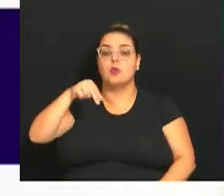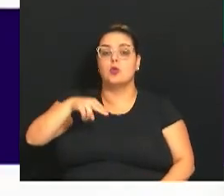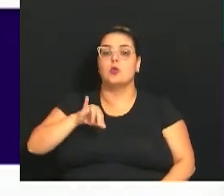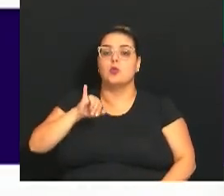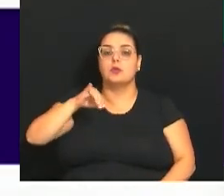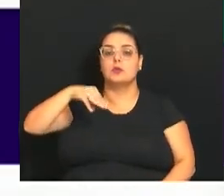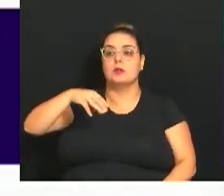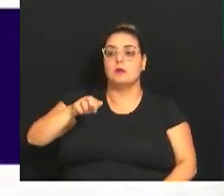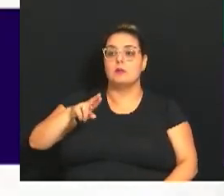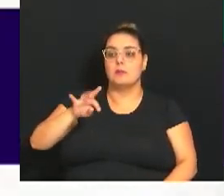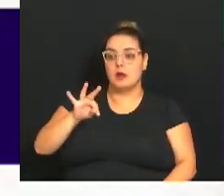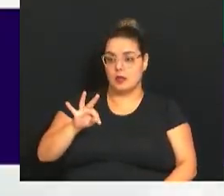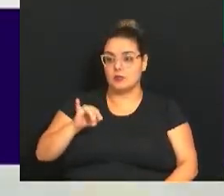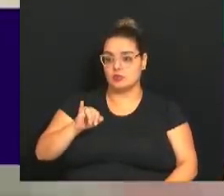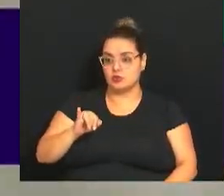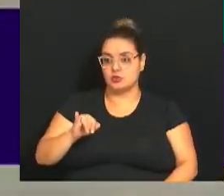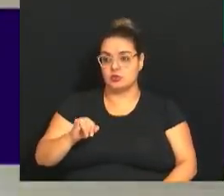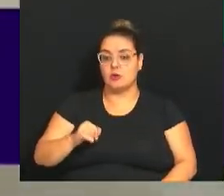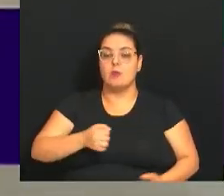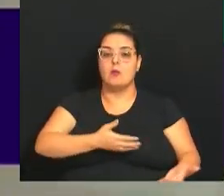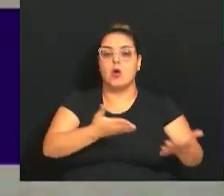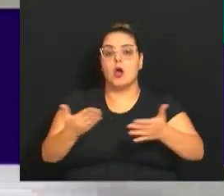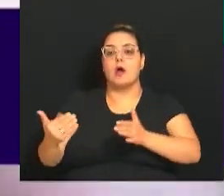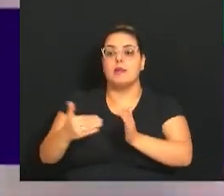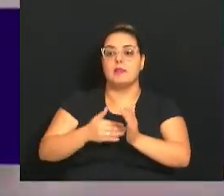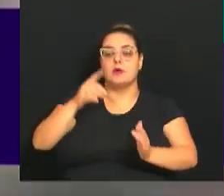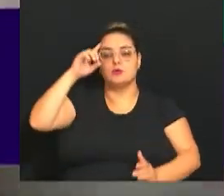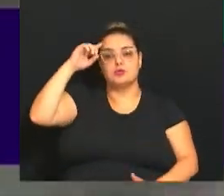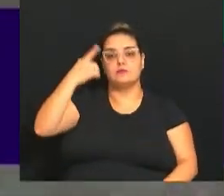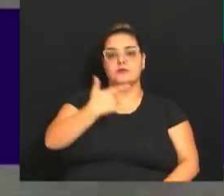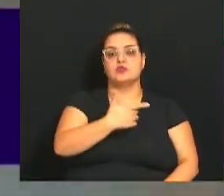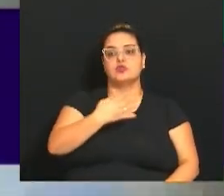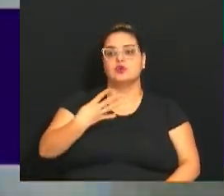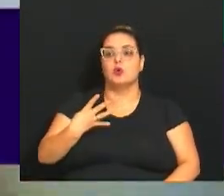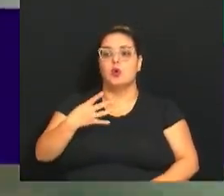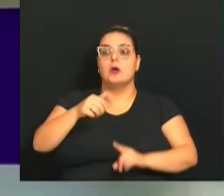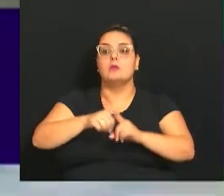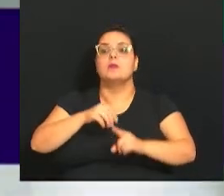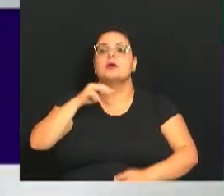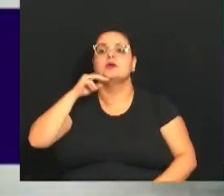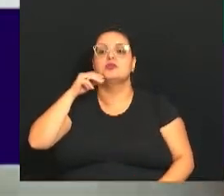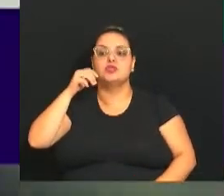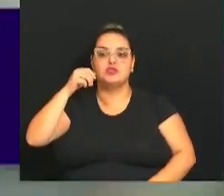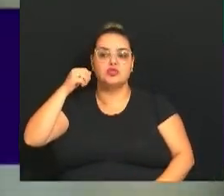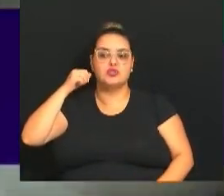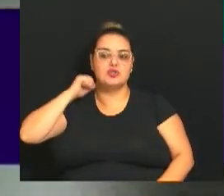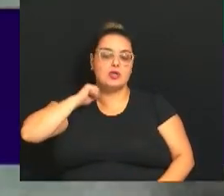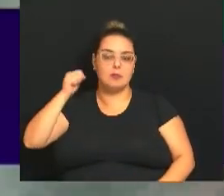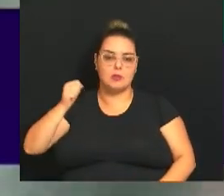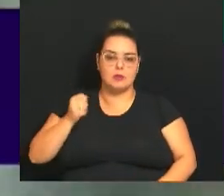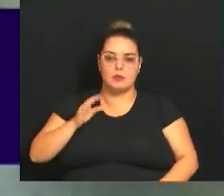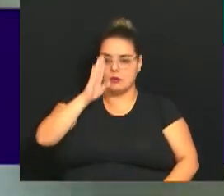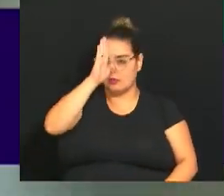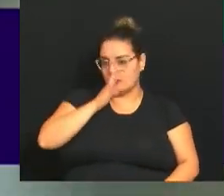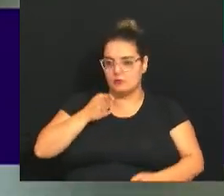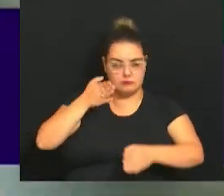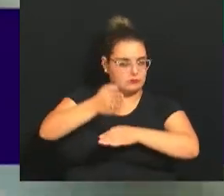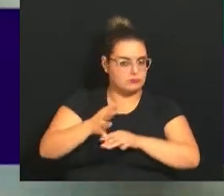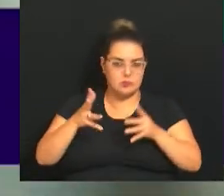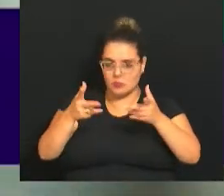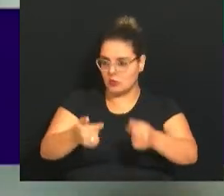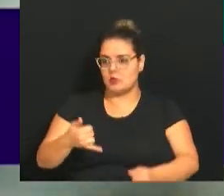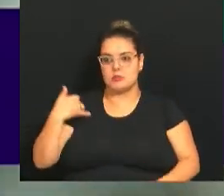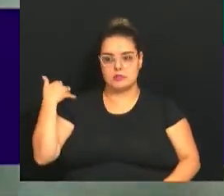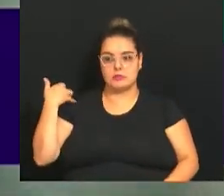com apresentações até o dia 24 de abril. E olha só, entrada gratuita para todas as idades